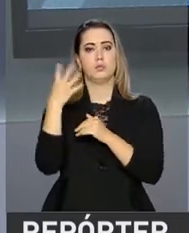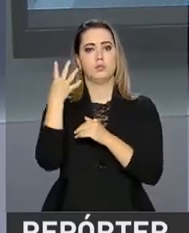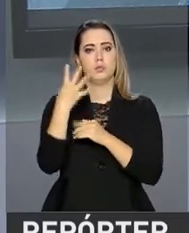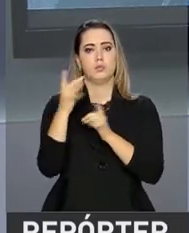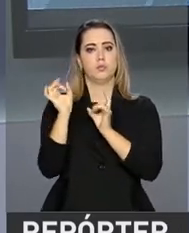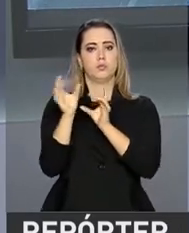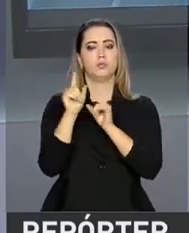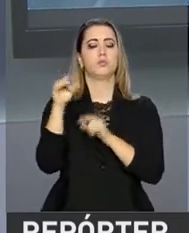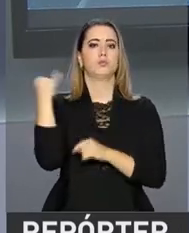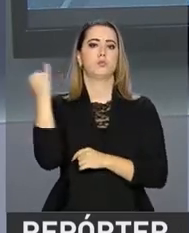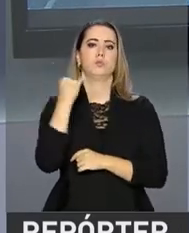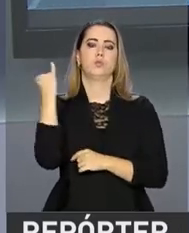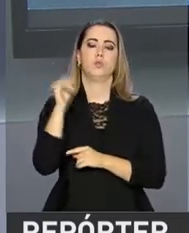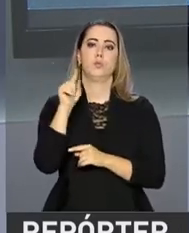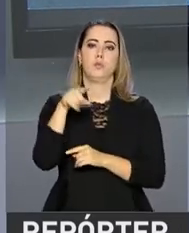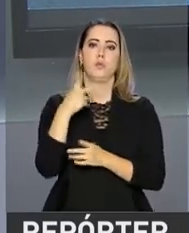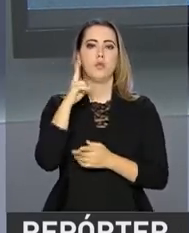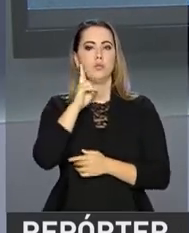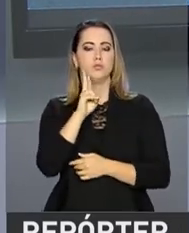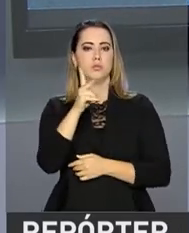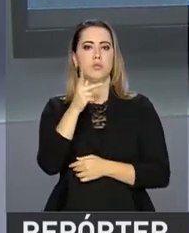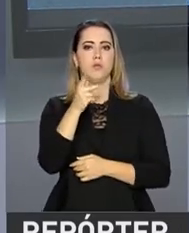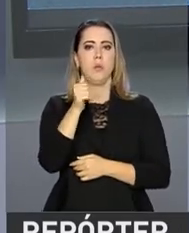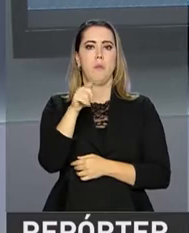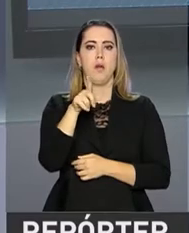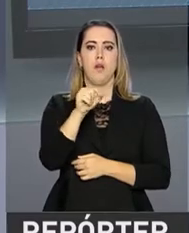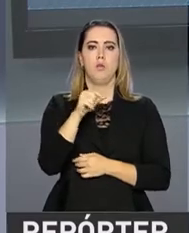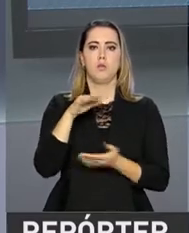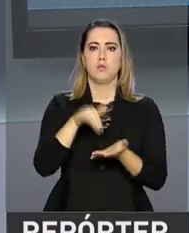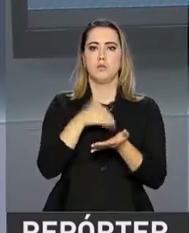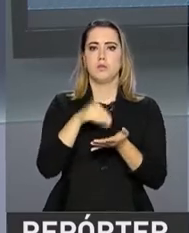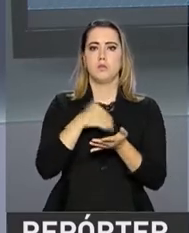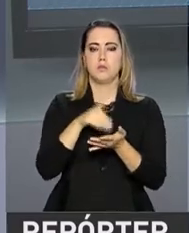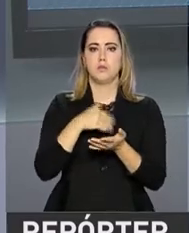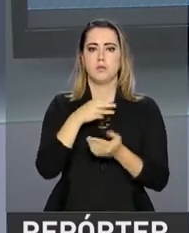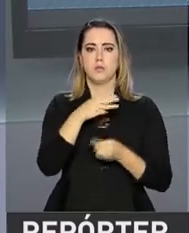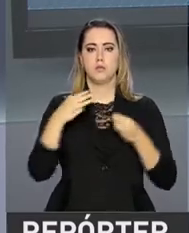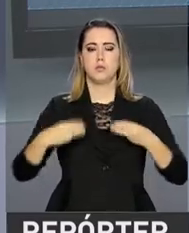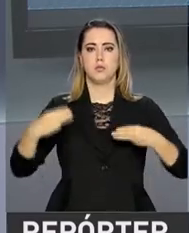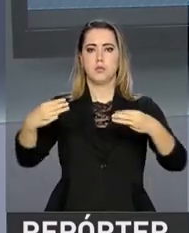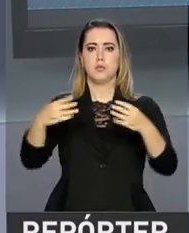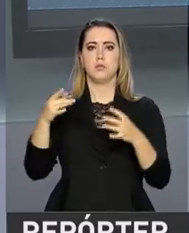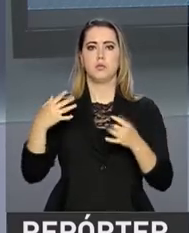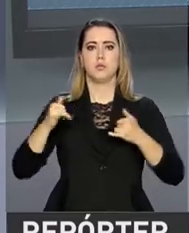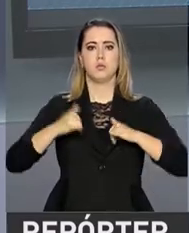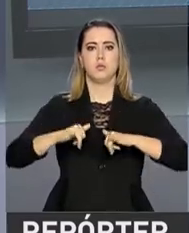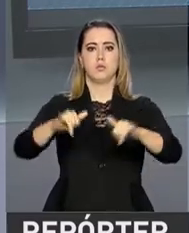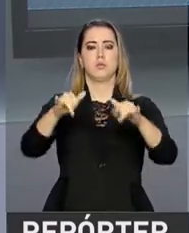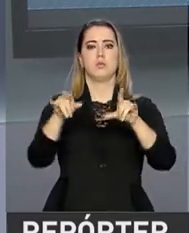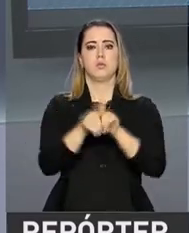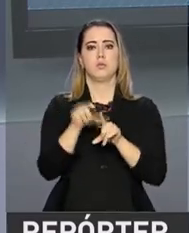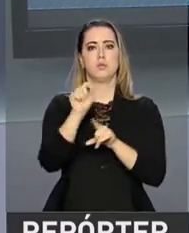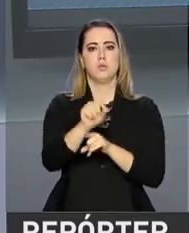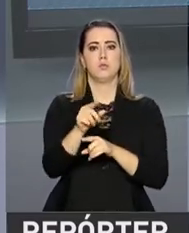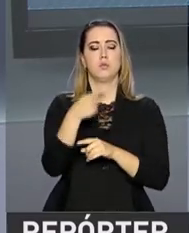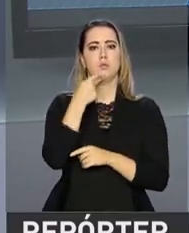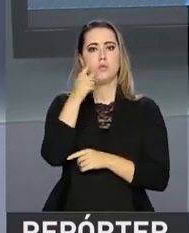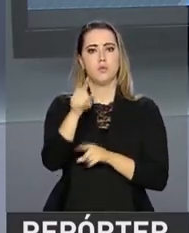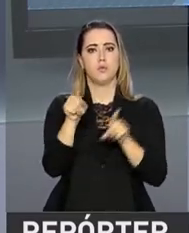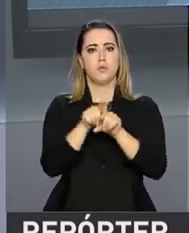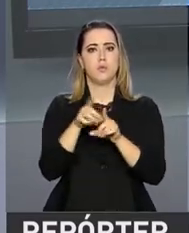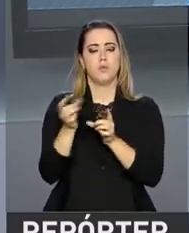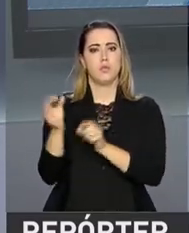foi significativo é o que avaliou paulo pedrosa secretário executivo do ministério de minas e energia segundo ele o percentual